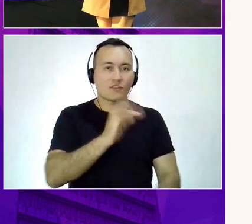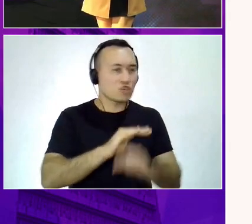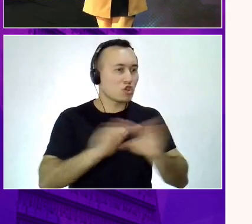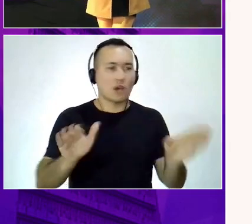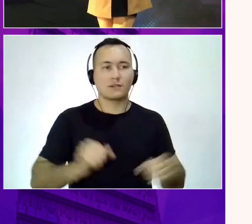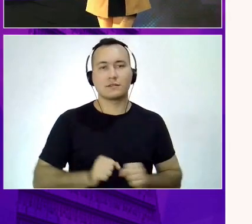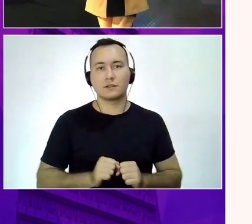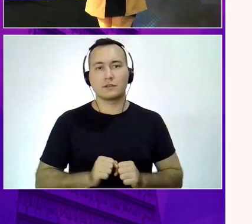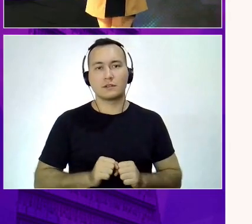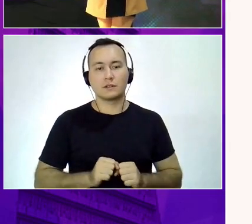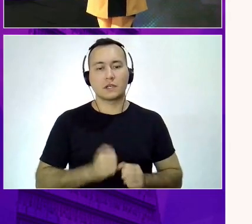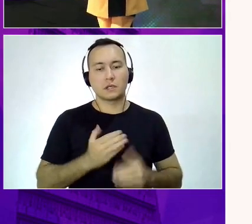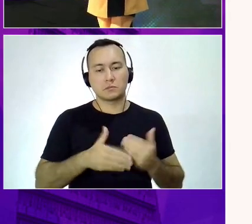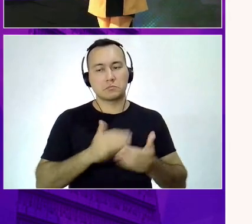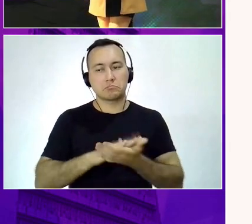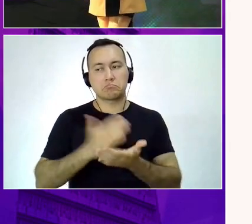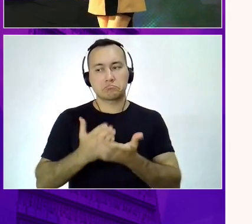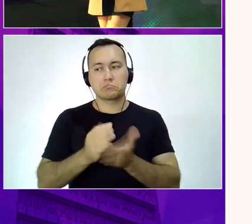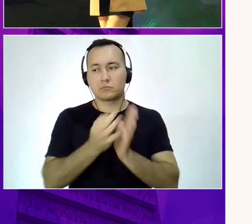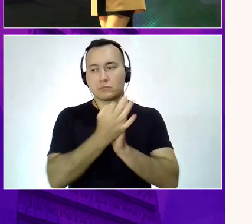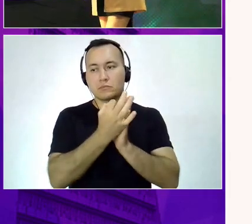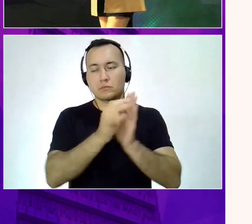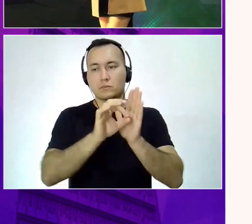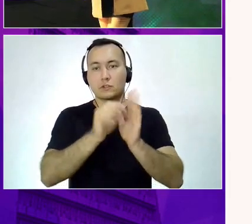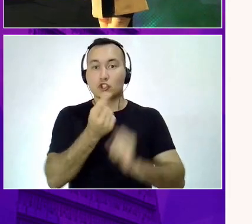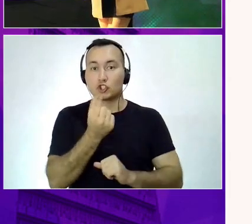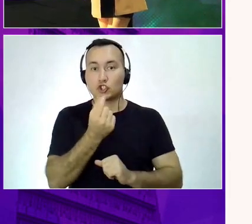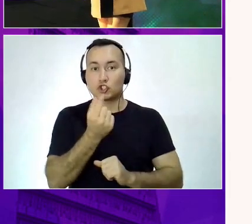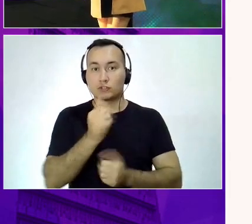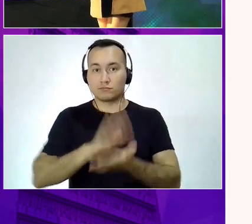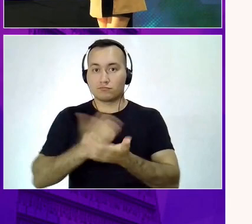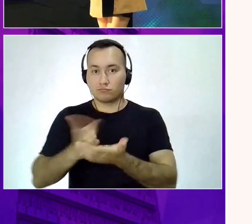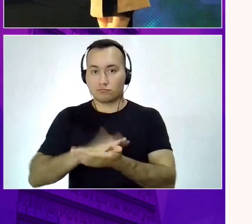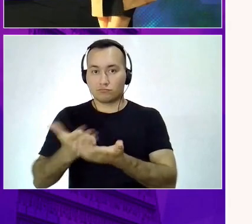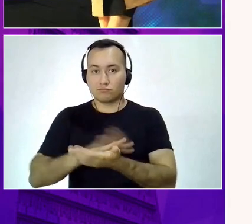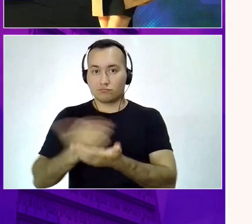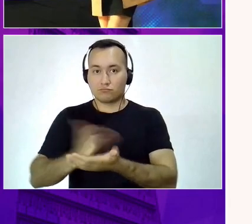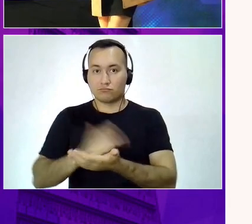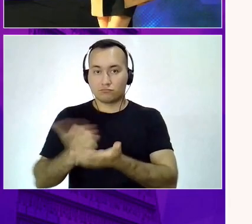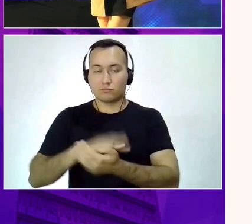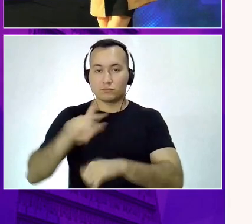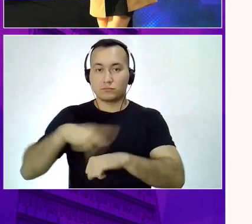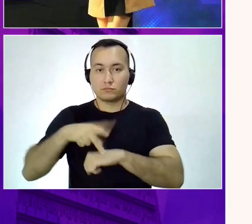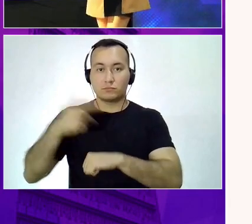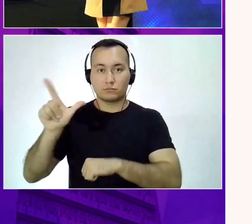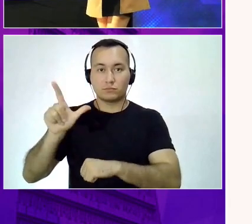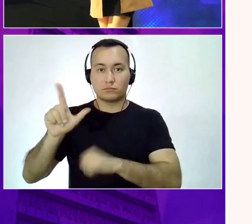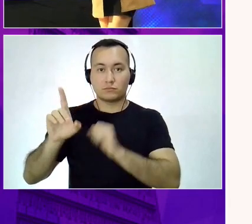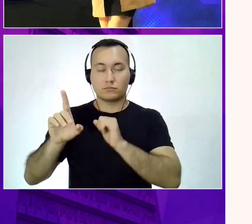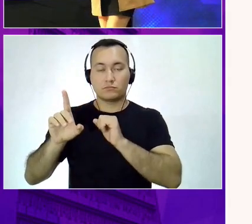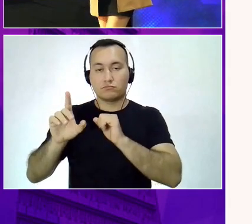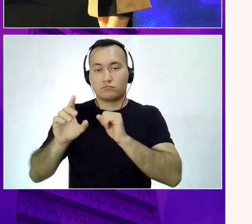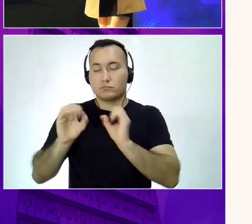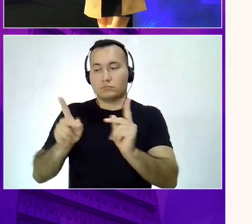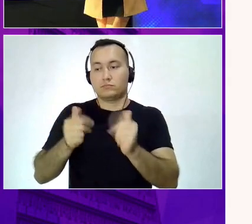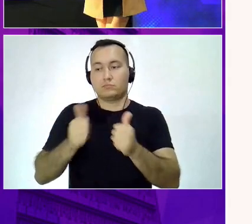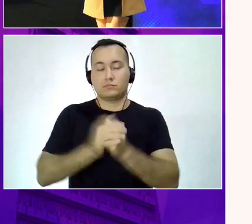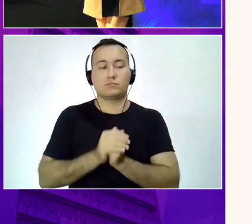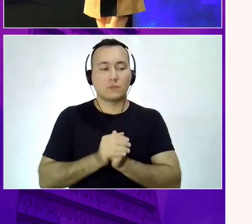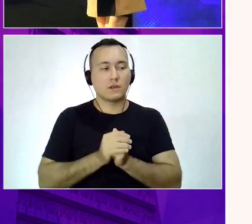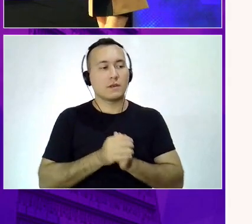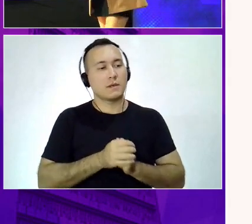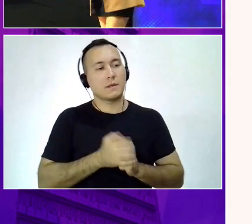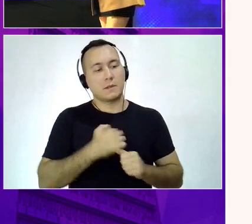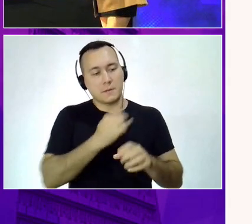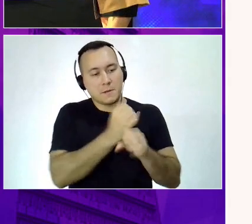você vai fazer conversão de moedas. Nossa, seria uma super ideia, porque eu vou tirar esse cálculo de IOF de 20 APIs minhas